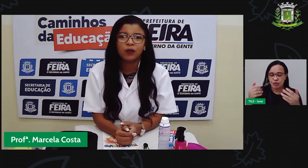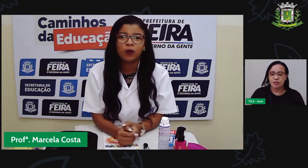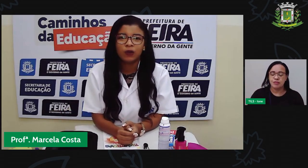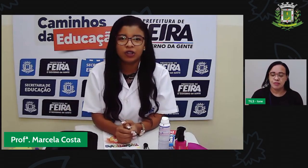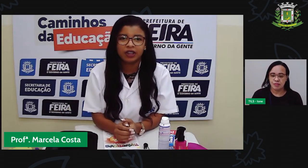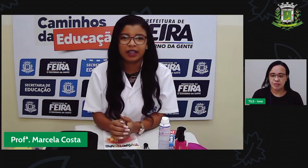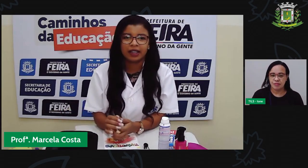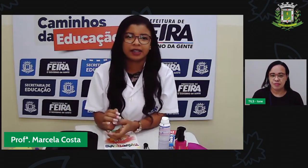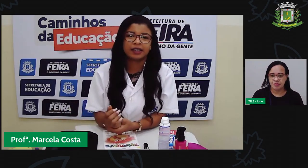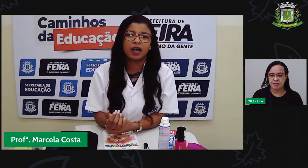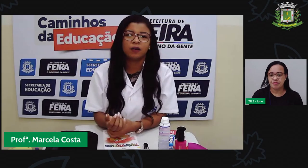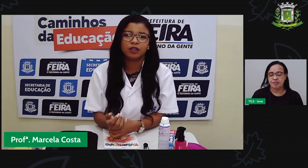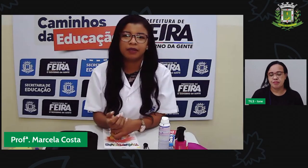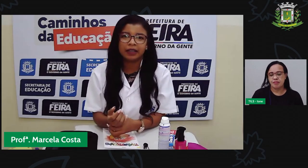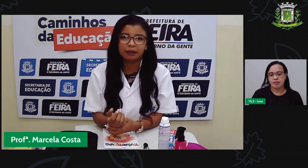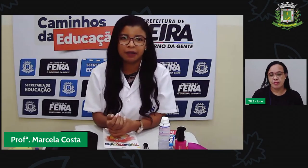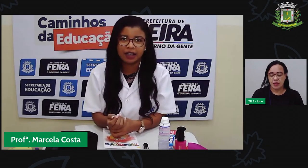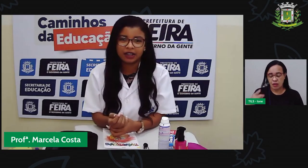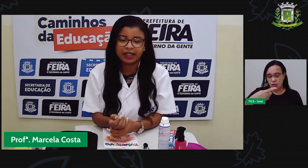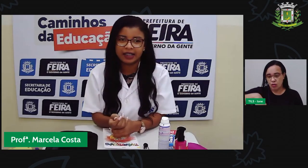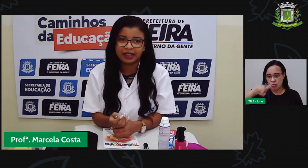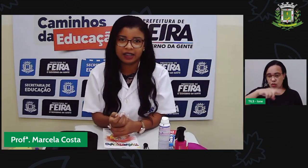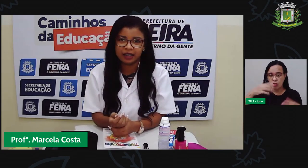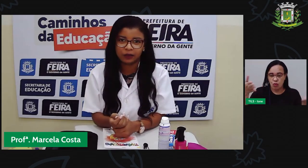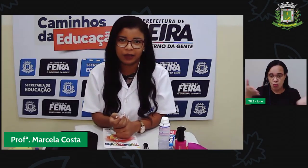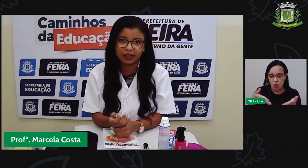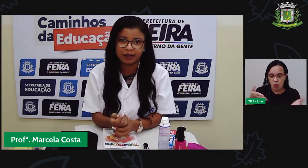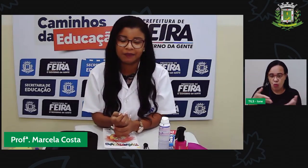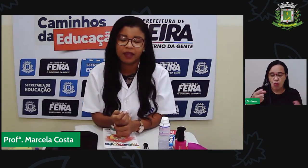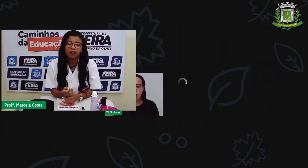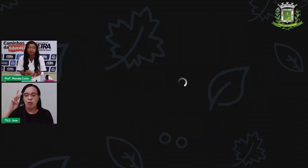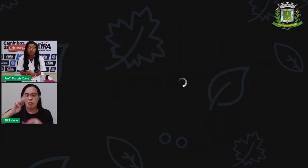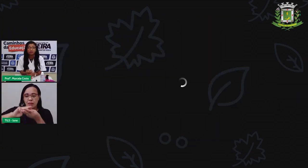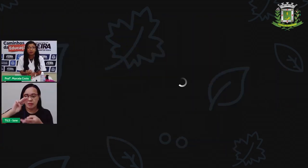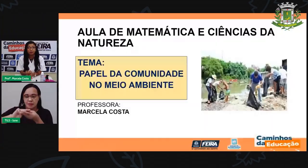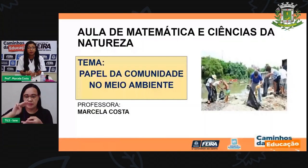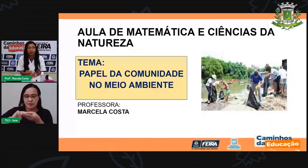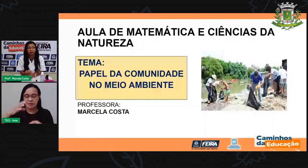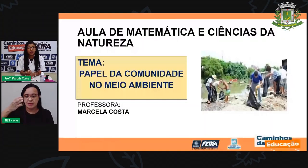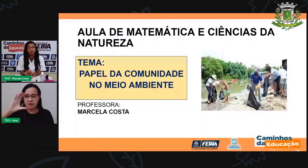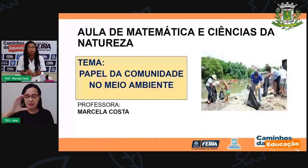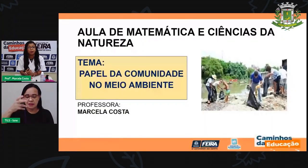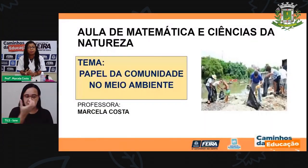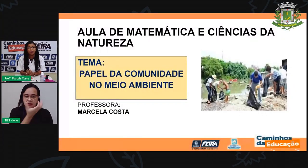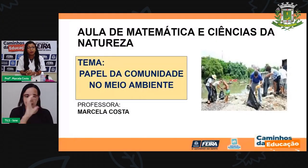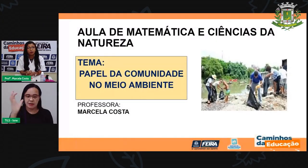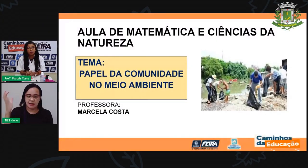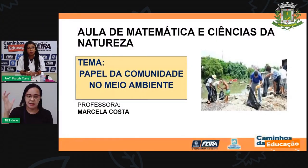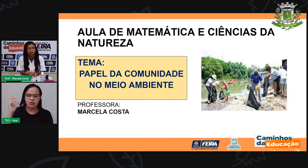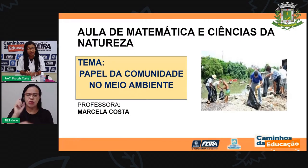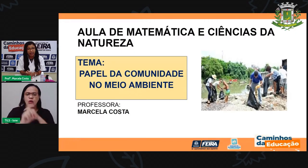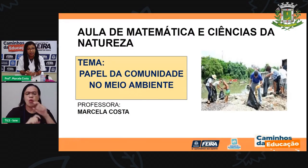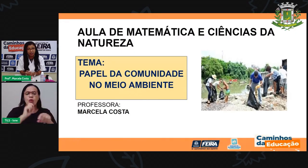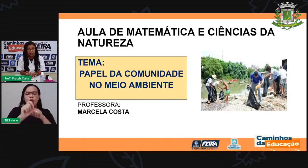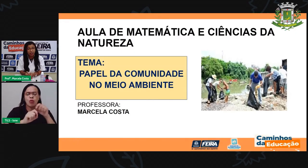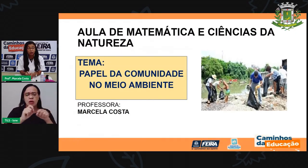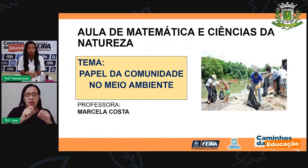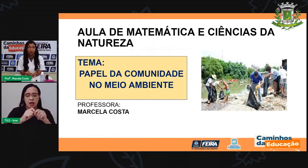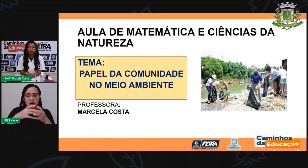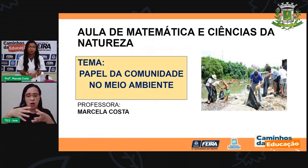Então, hoje, crianças, na aula de Matemática e Ciências da Natureza, nós vamos abordar o tema papel da